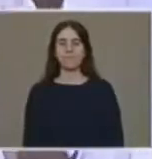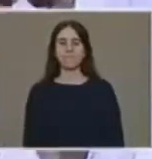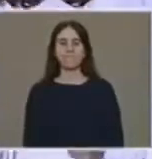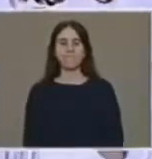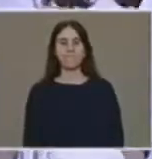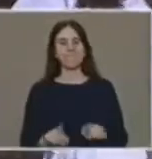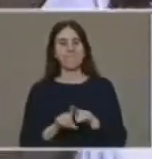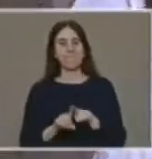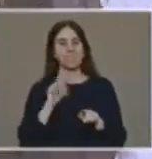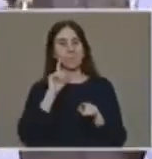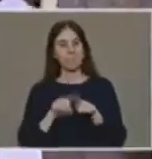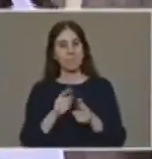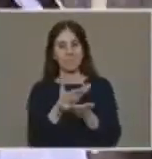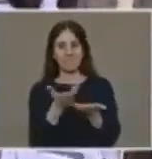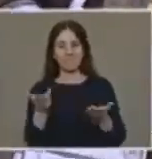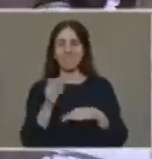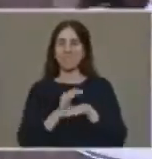Queridos irmãos e irmãs,